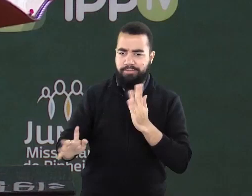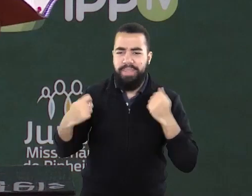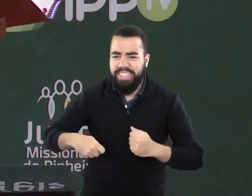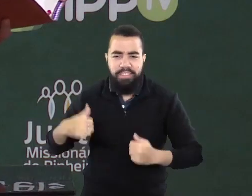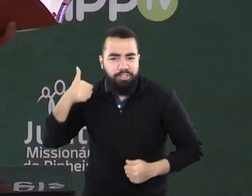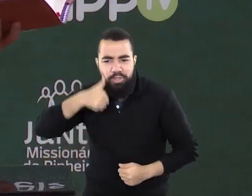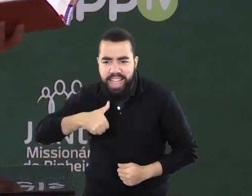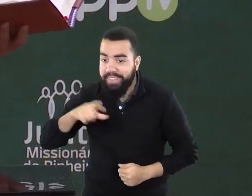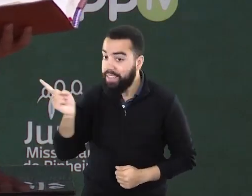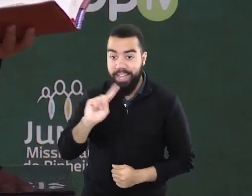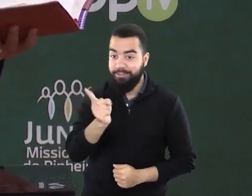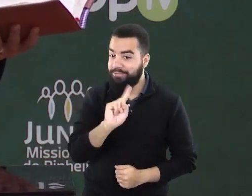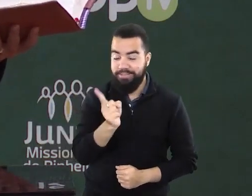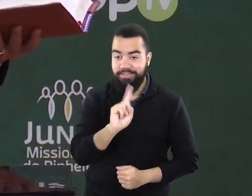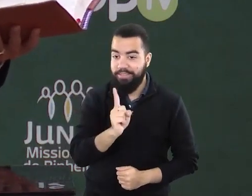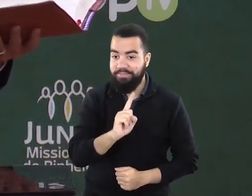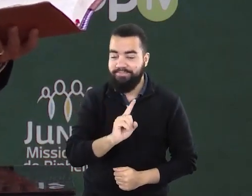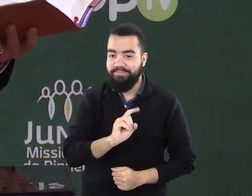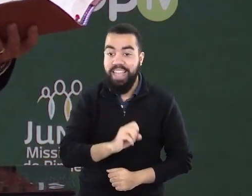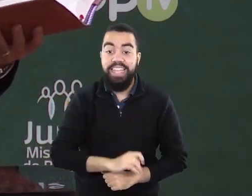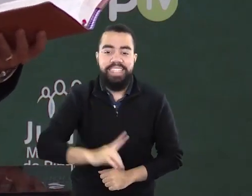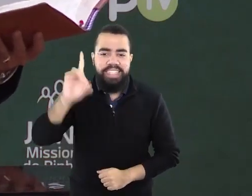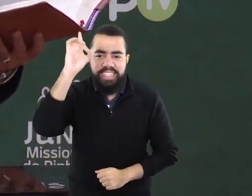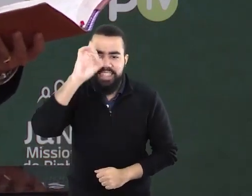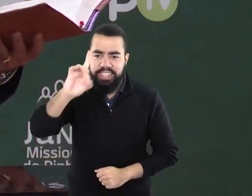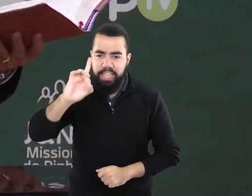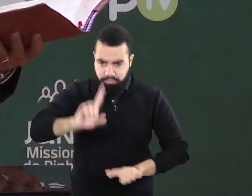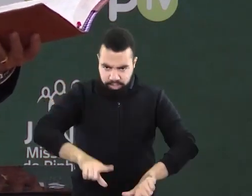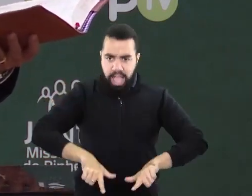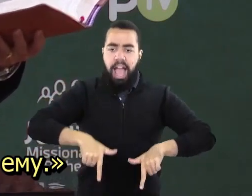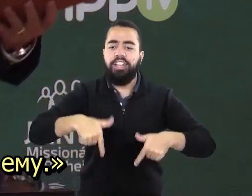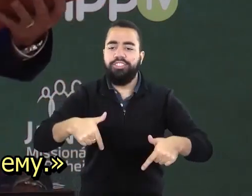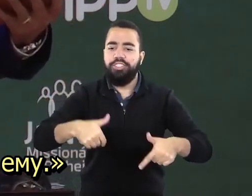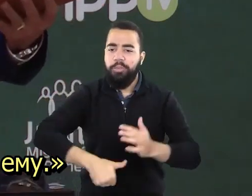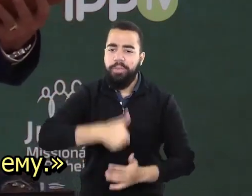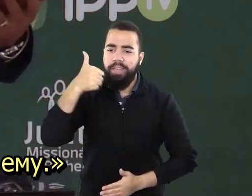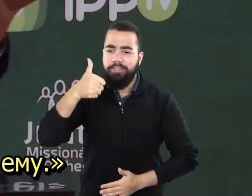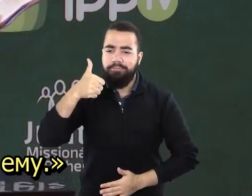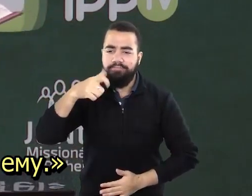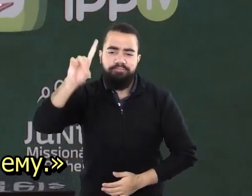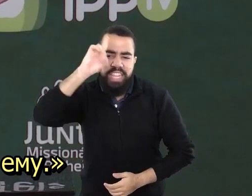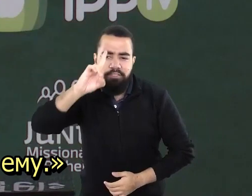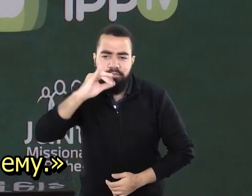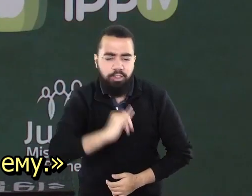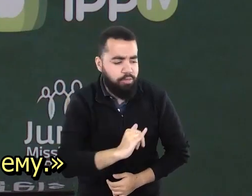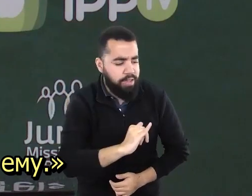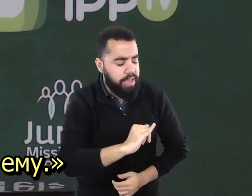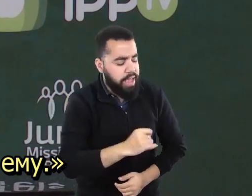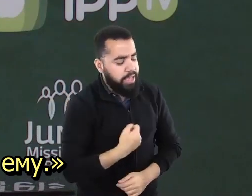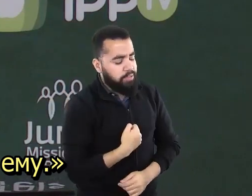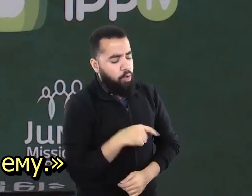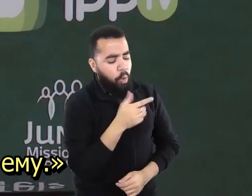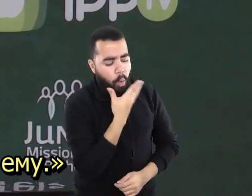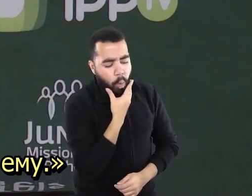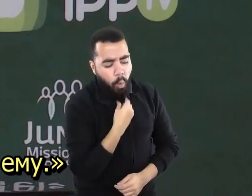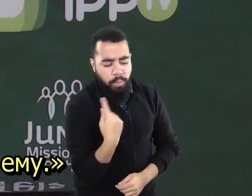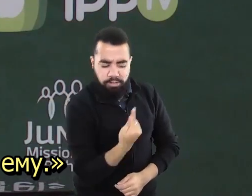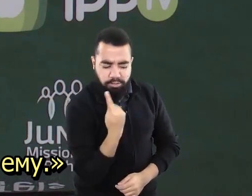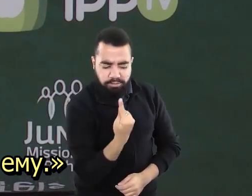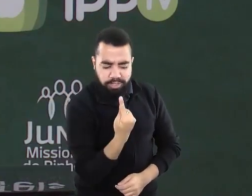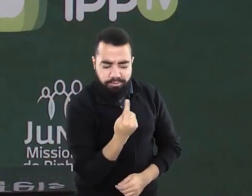tomou a iniciativa e disse: não é bom que o homem esteja só, far-lhe-ei uma auxiliadora que lhe seja